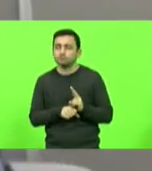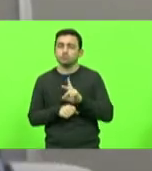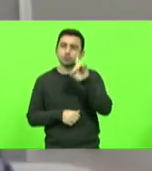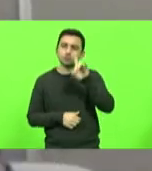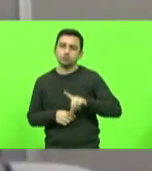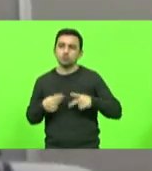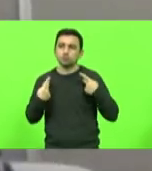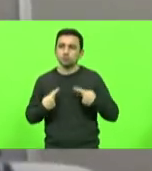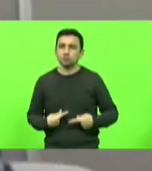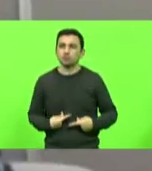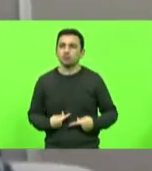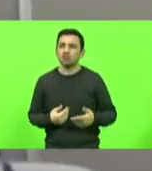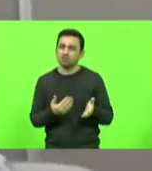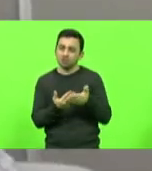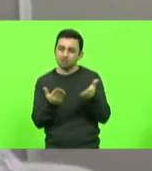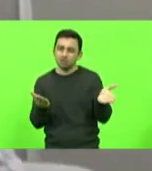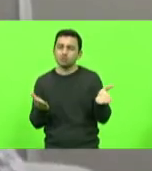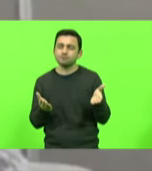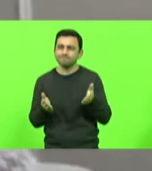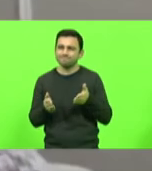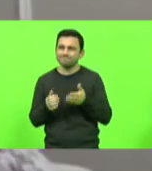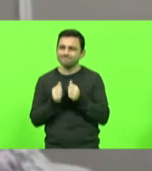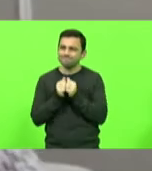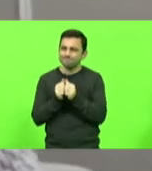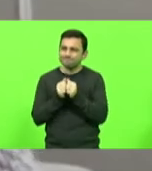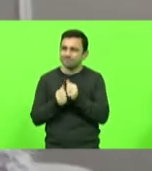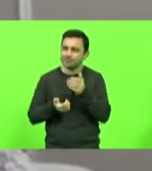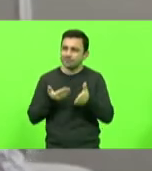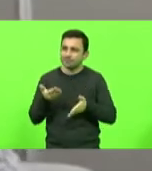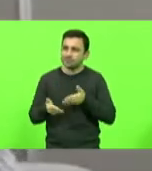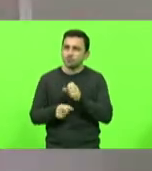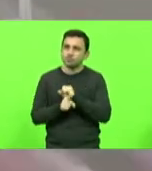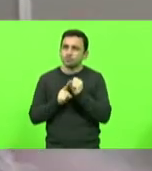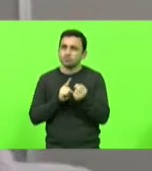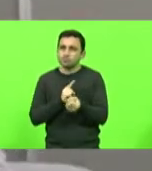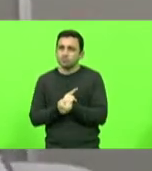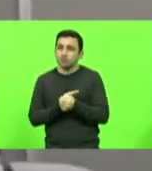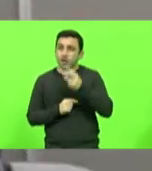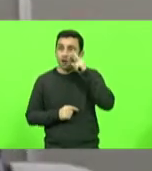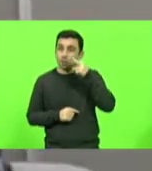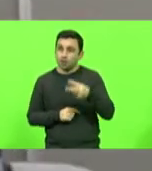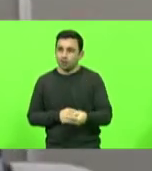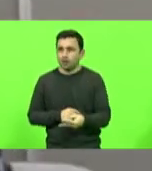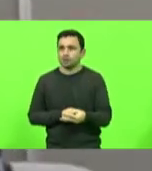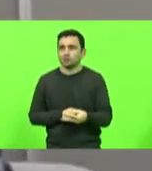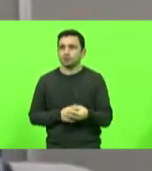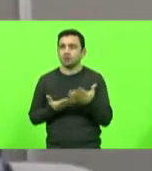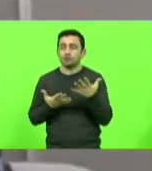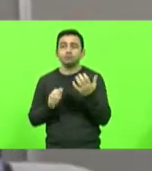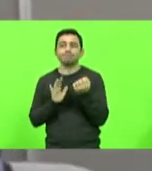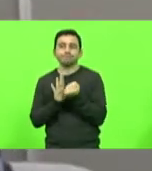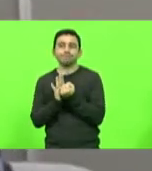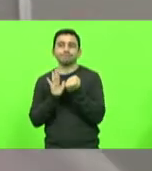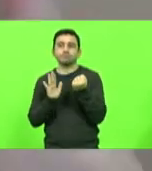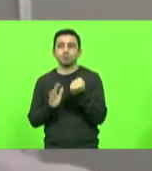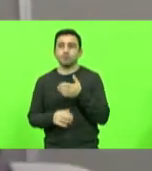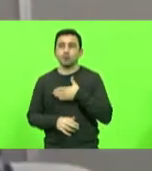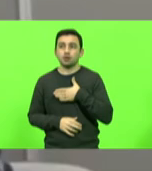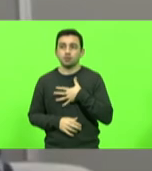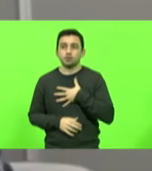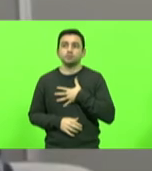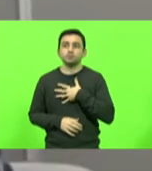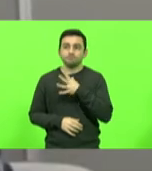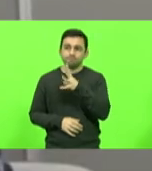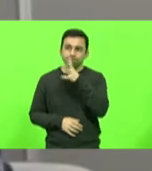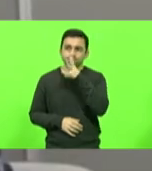tem esse caminhar muito próximo à assistência social e reconhece, quero registrar aqui, a minha